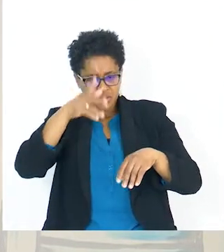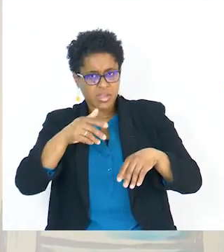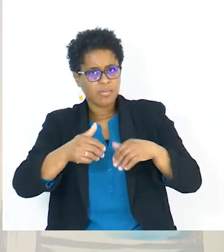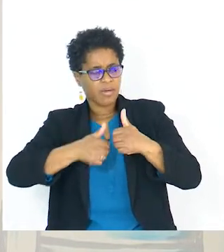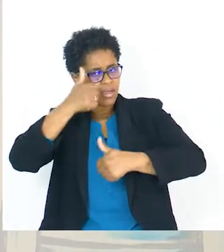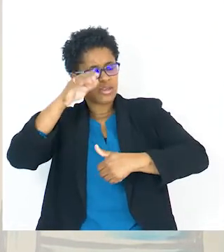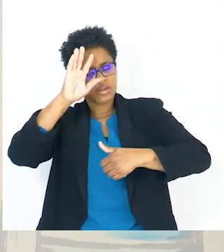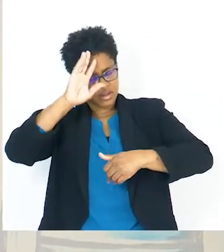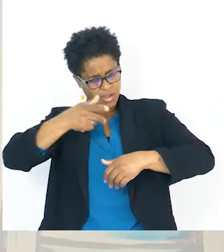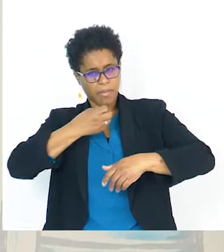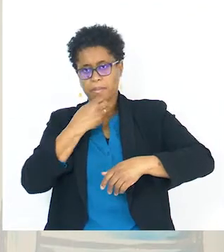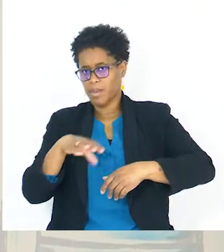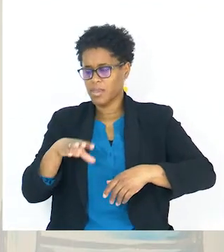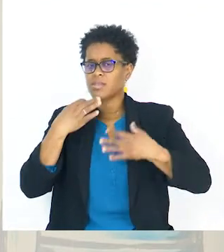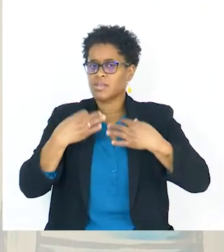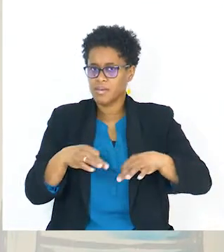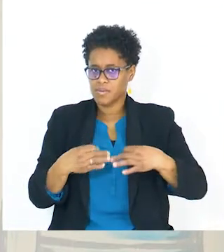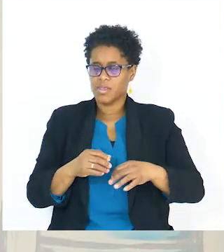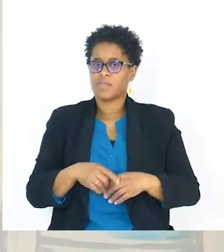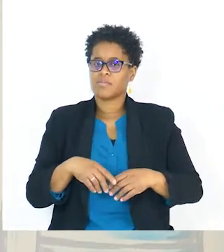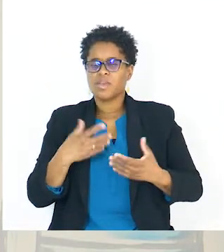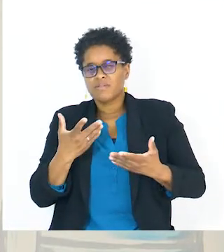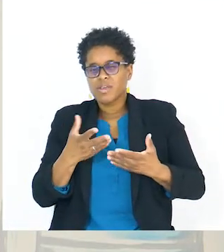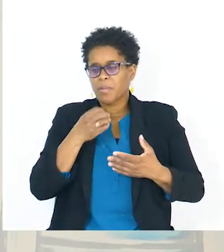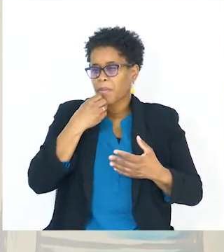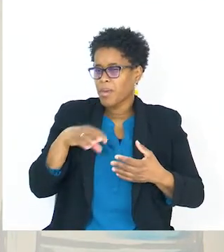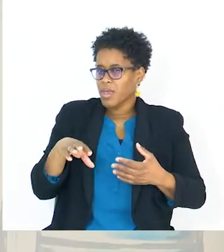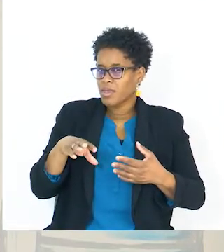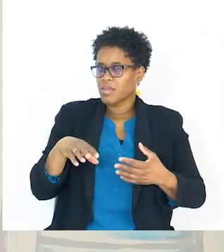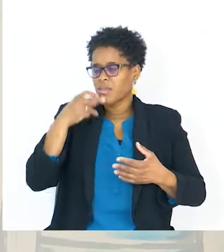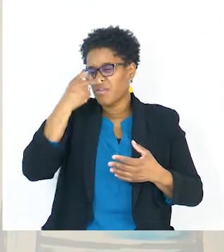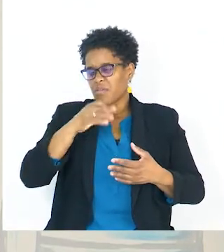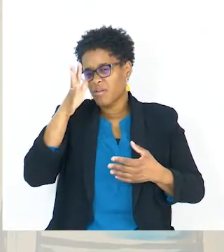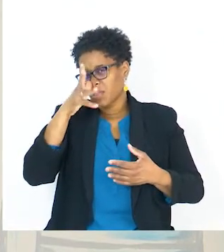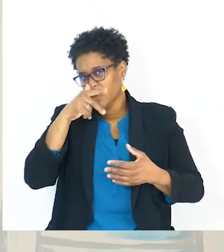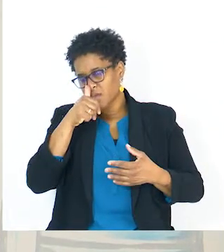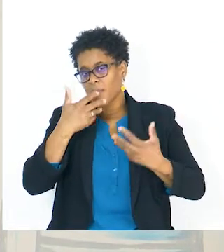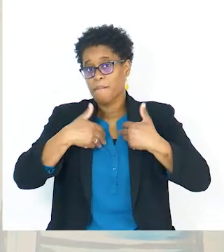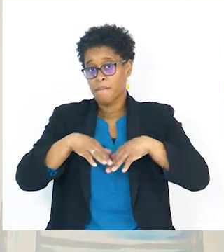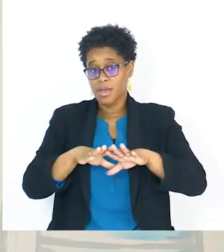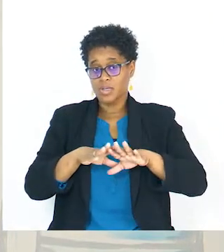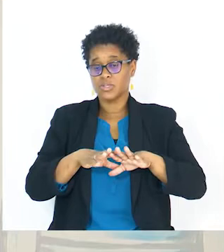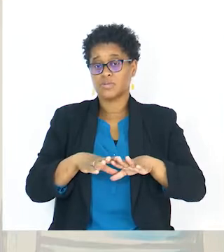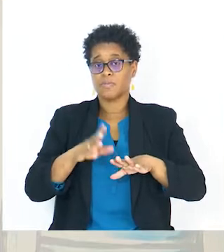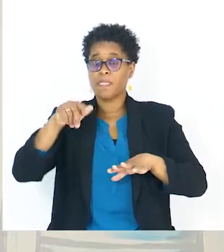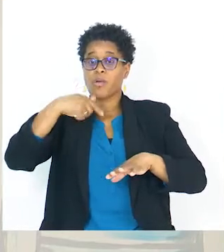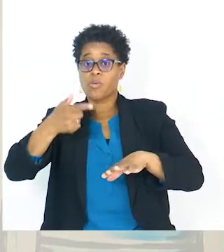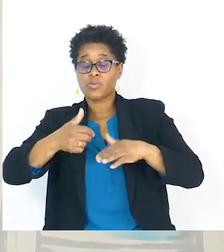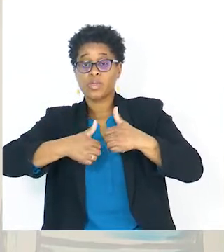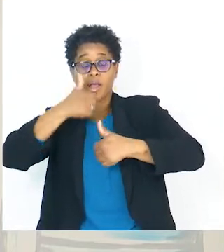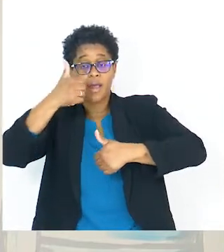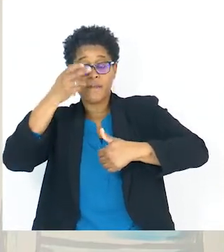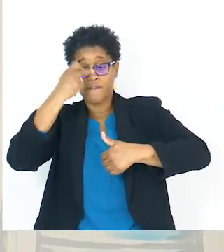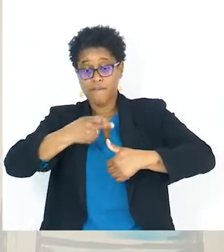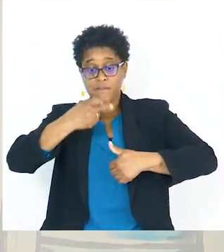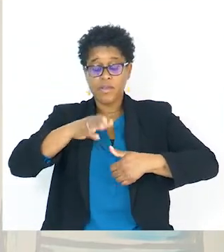saber ganhar e saber perder, sempre. Às vezes uns perdem, ficam tristes, mas outros que